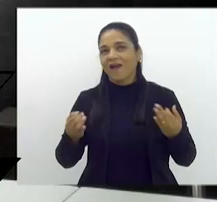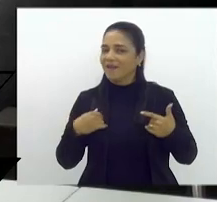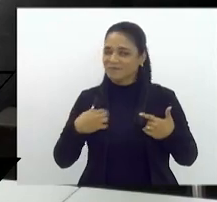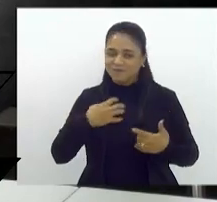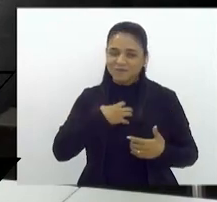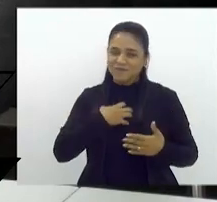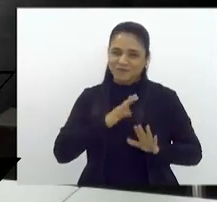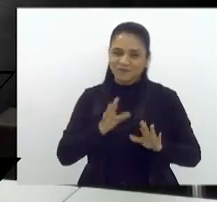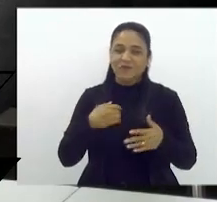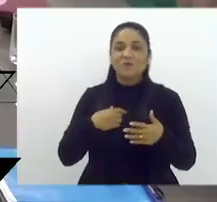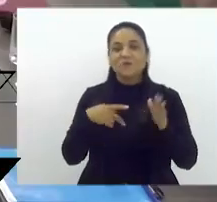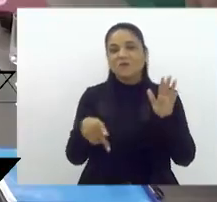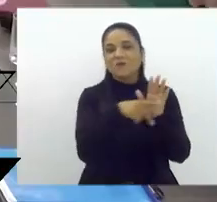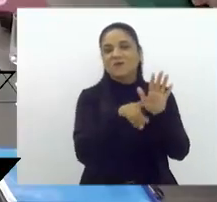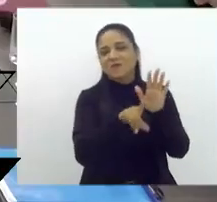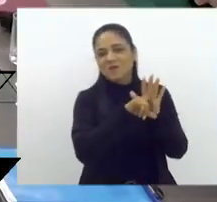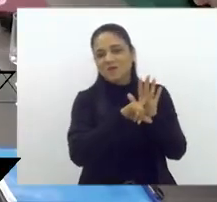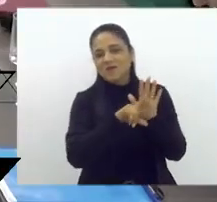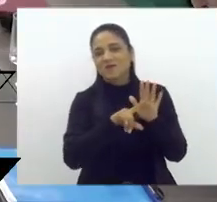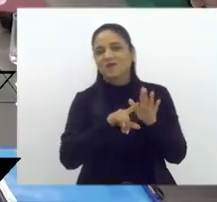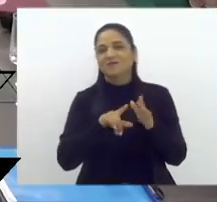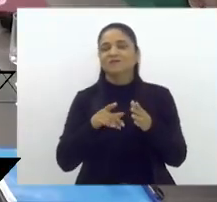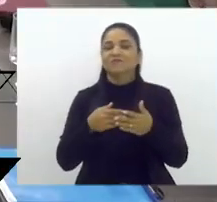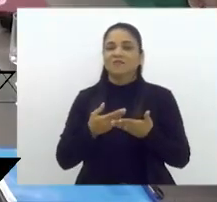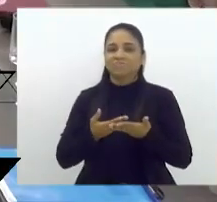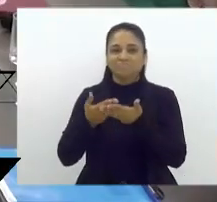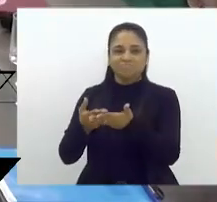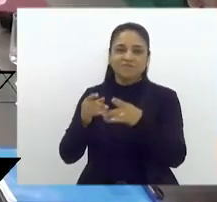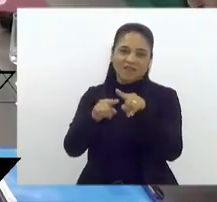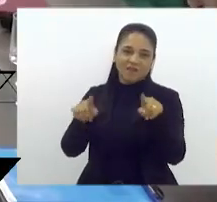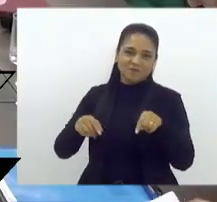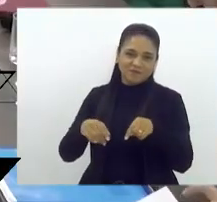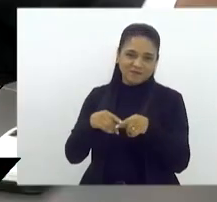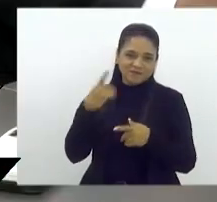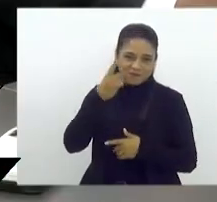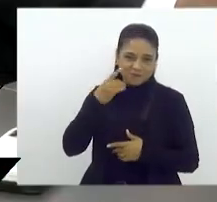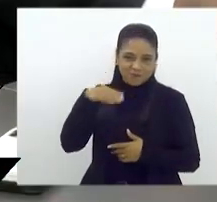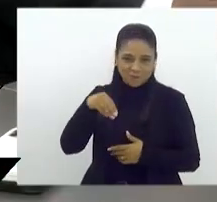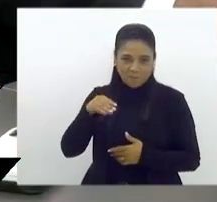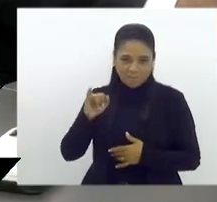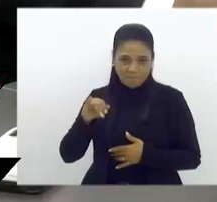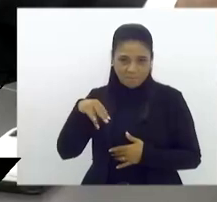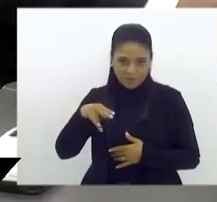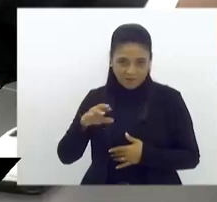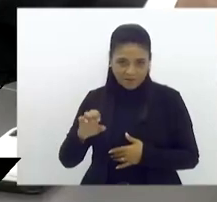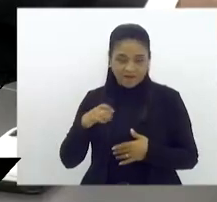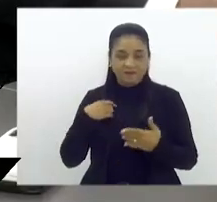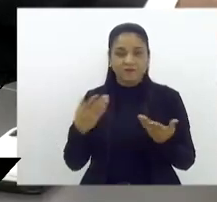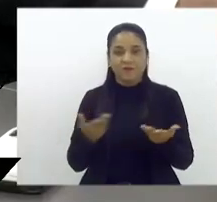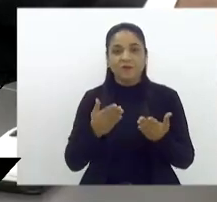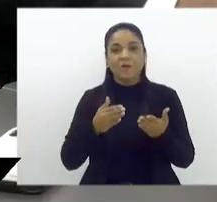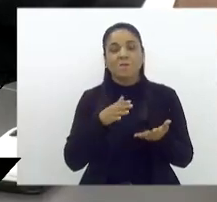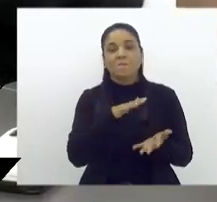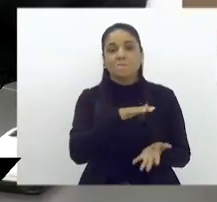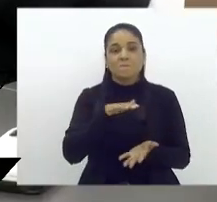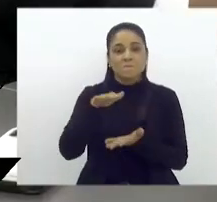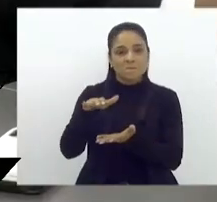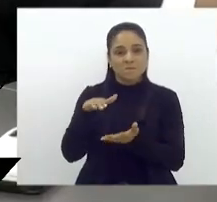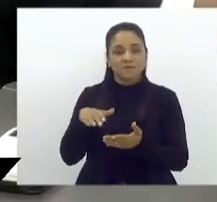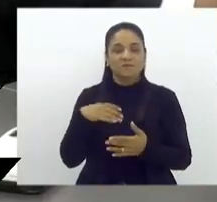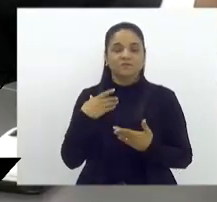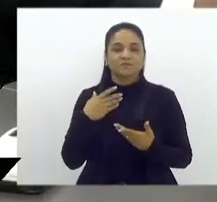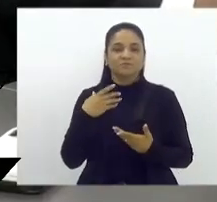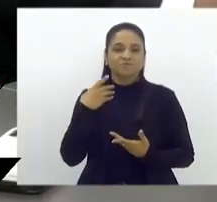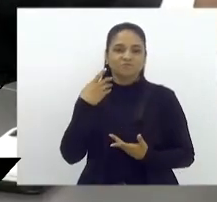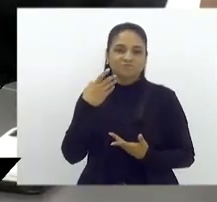Então o projeto está com vista para o gabinete do deputado Carlos Mink. Passo ao bloco de projetos de relatoria do nobre deputado